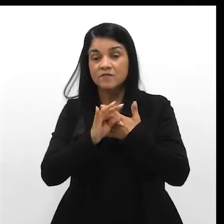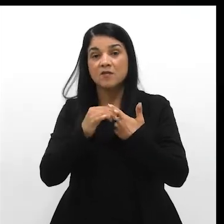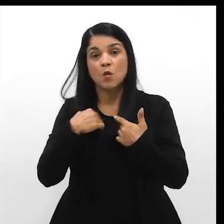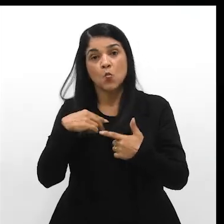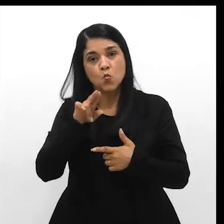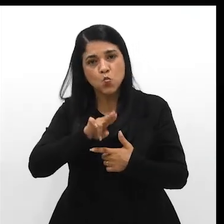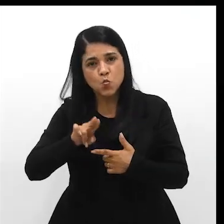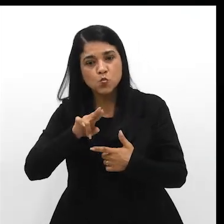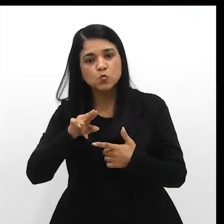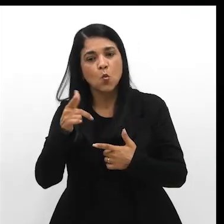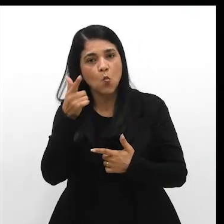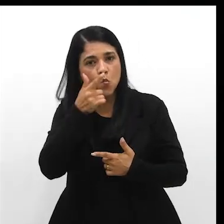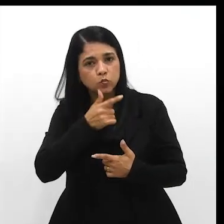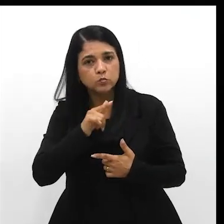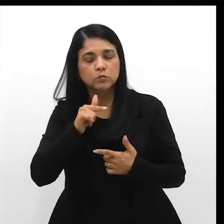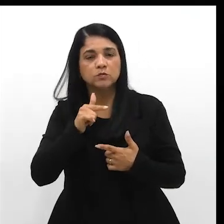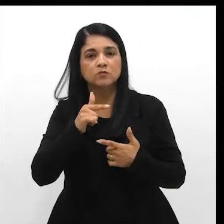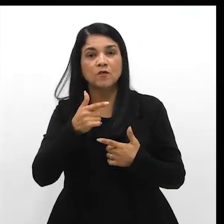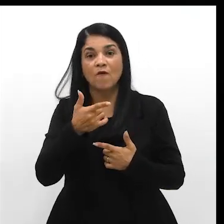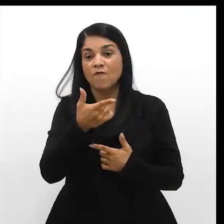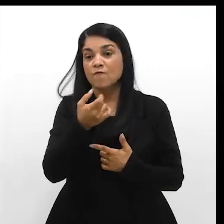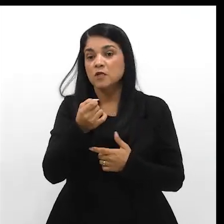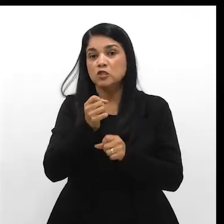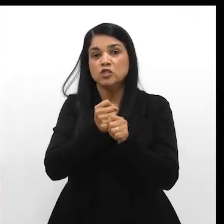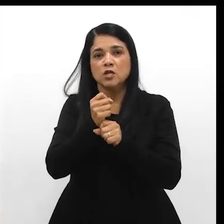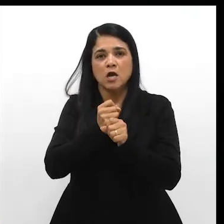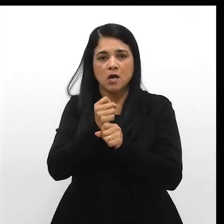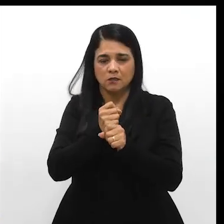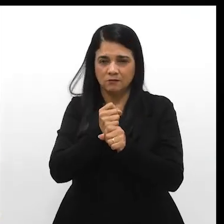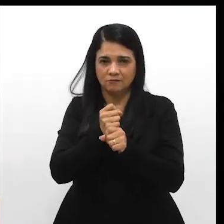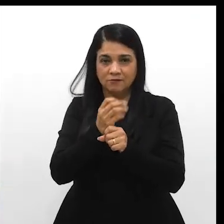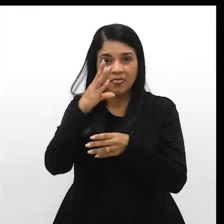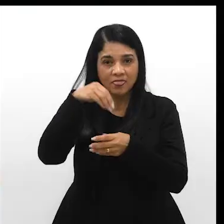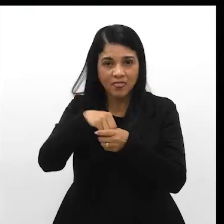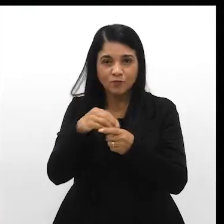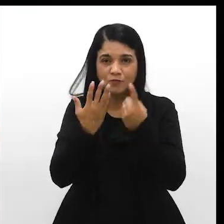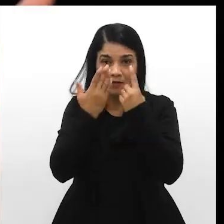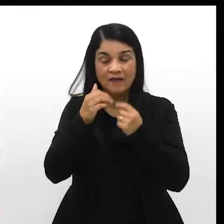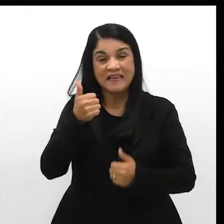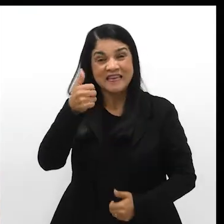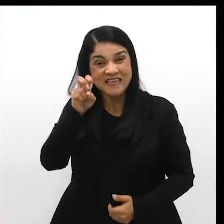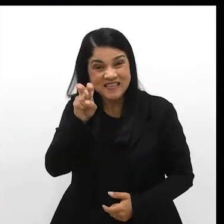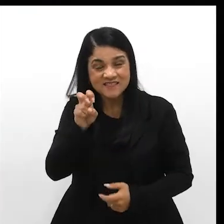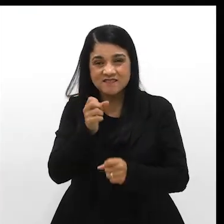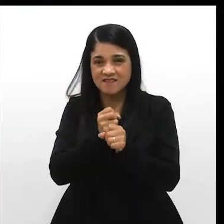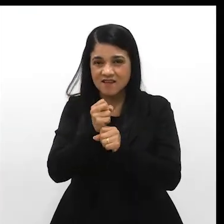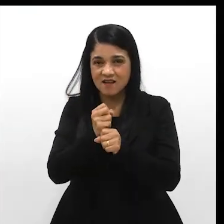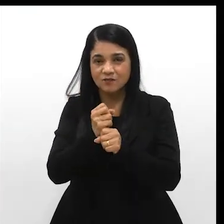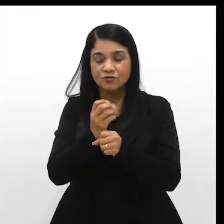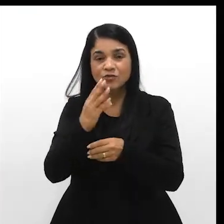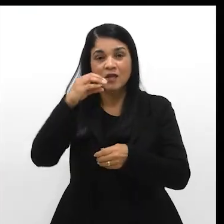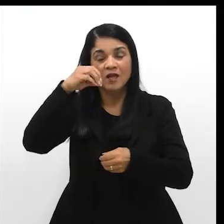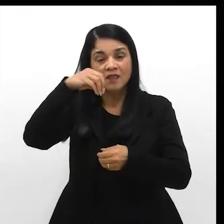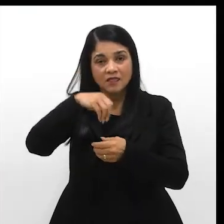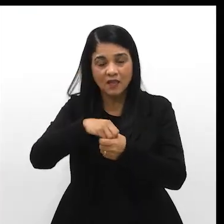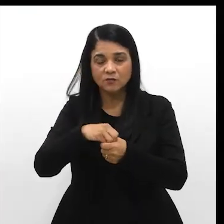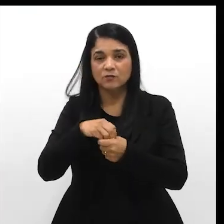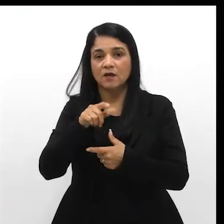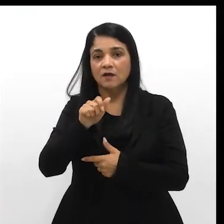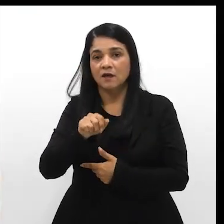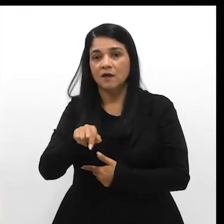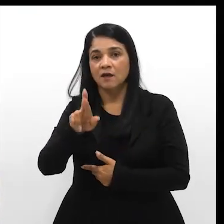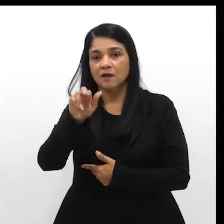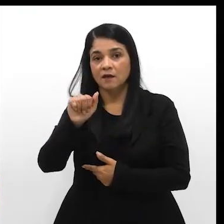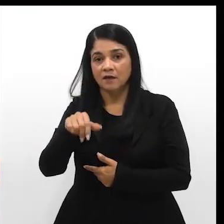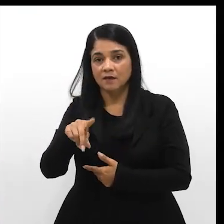ainda. Então, assim, eu consigo estar há 20 anos no carnaval, só 15 na Grande Rio, por exemplo.